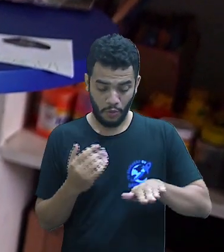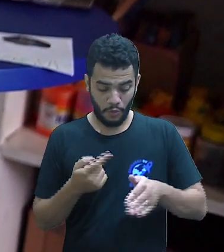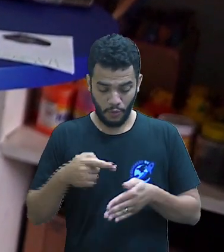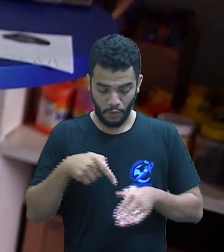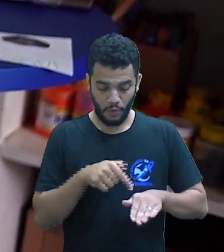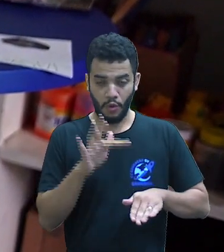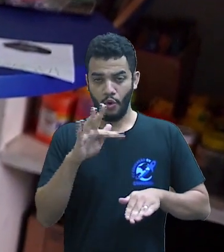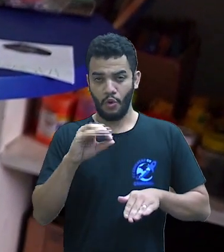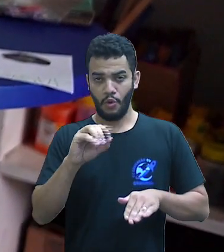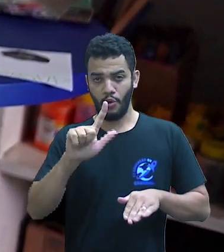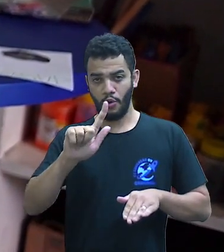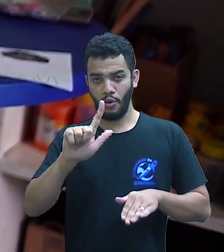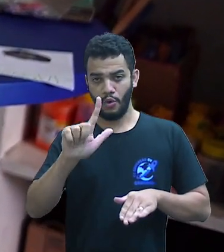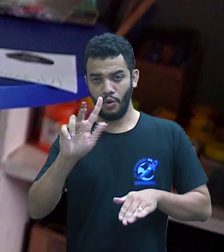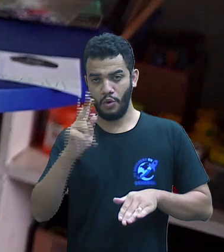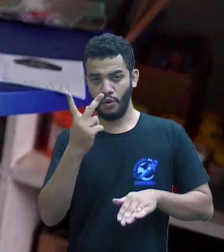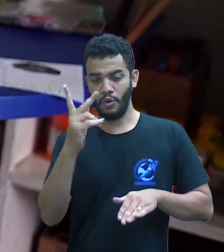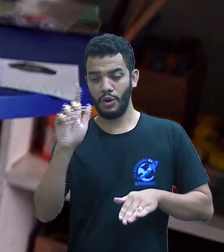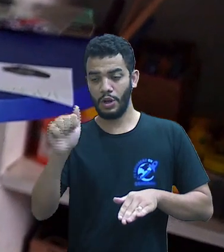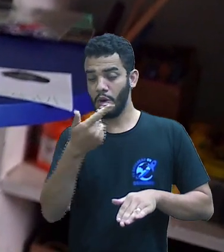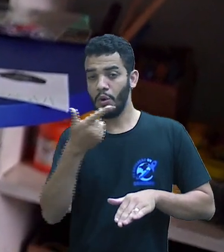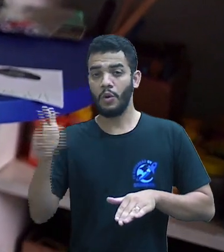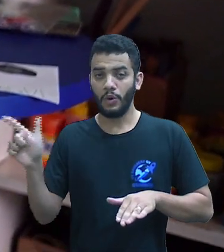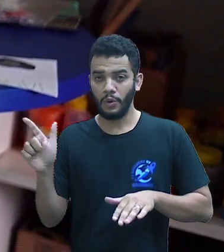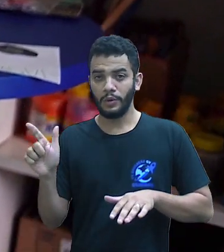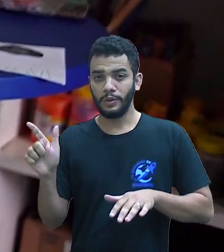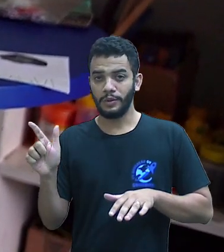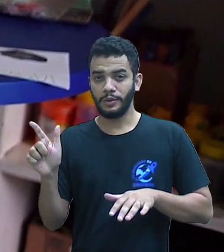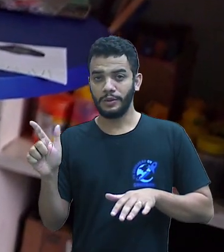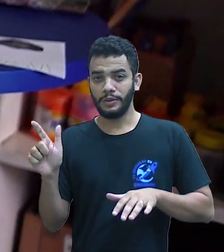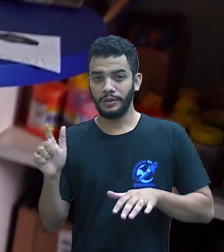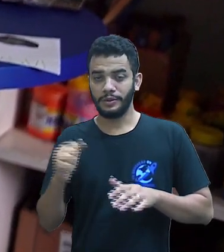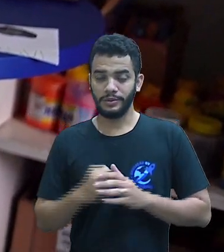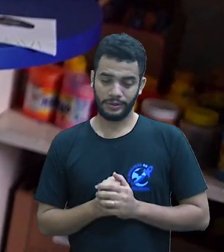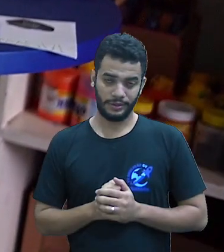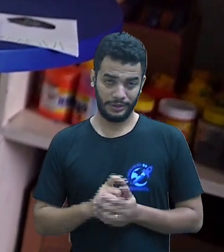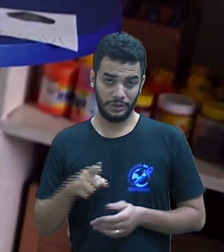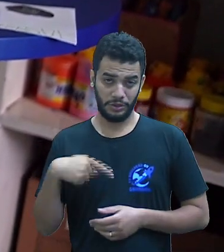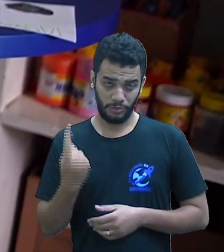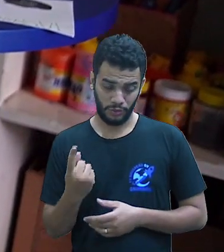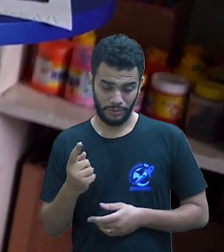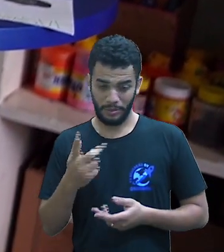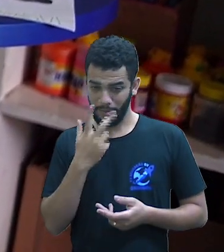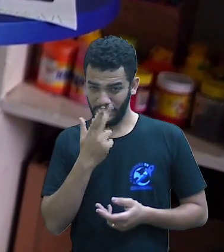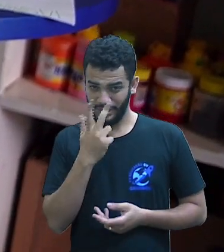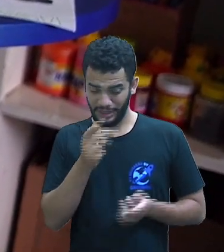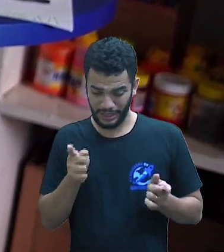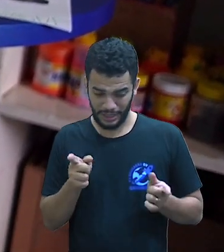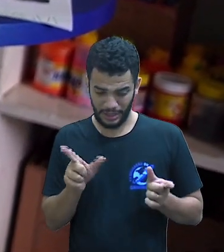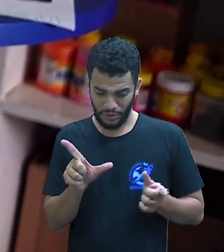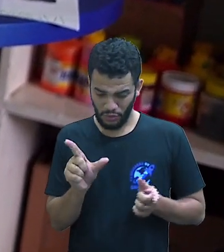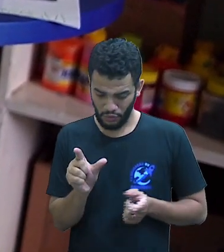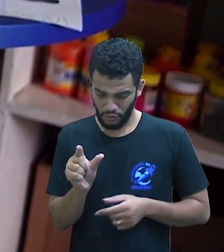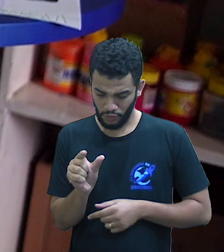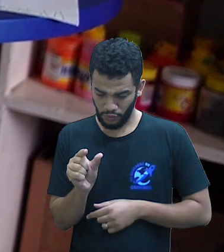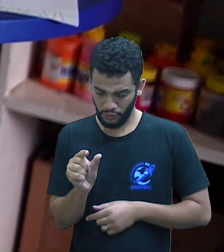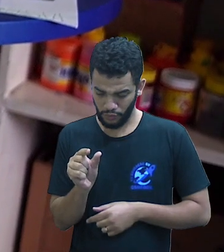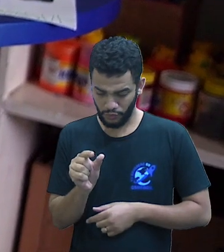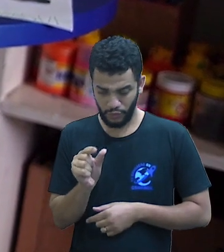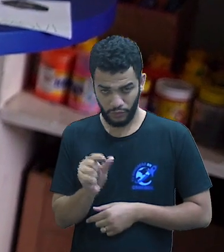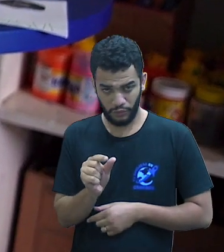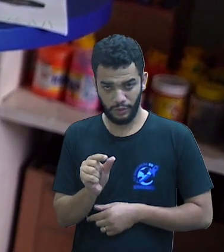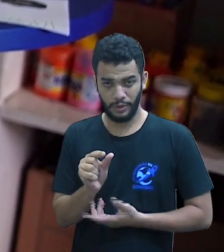E aí, quando ela ficou pequena, ela comeu mais flocos. E aí ela comeu uma pera,